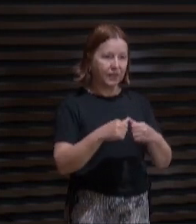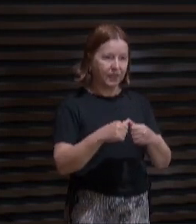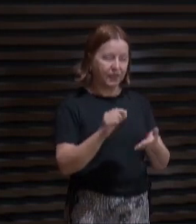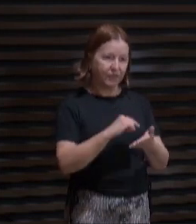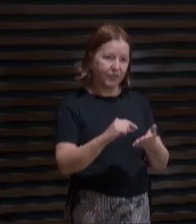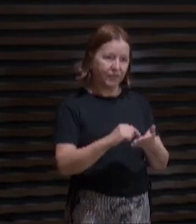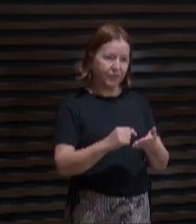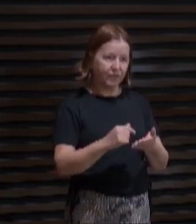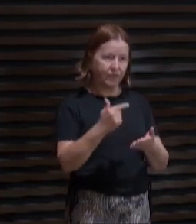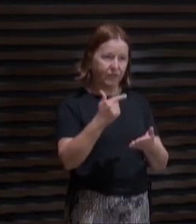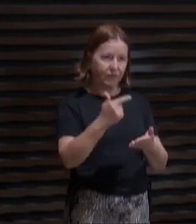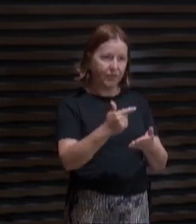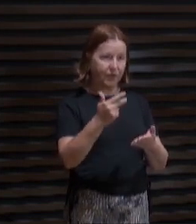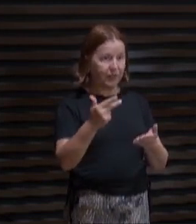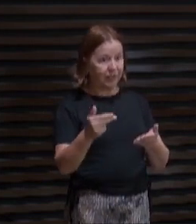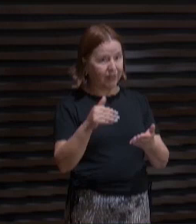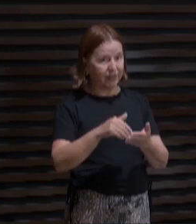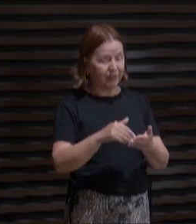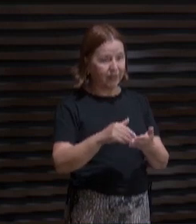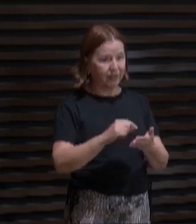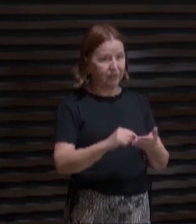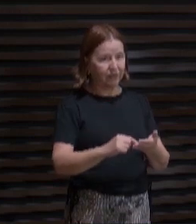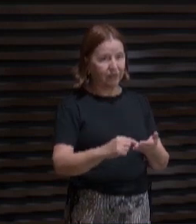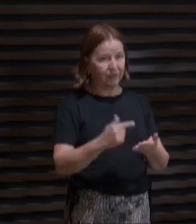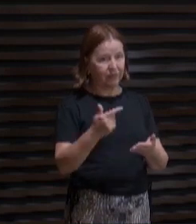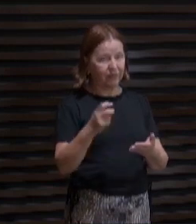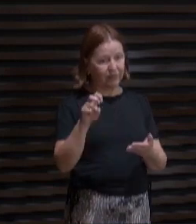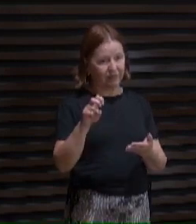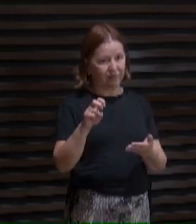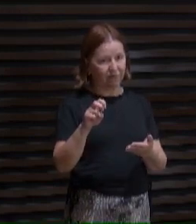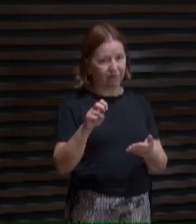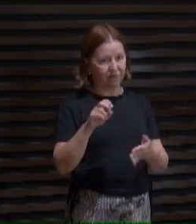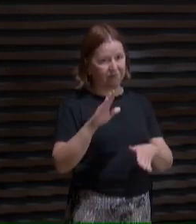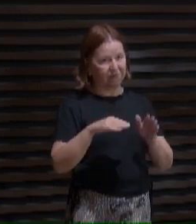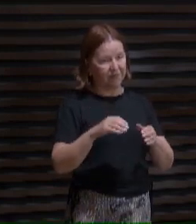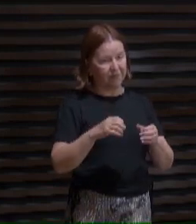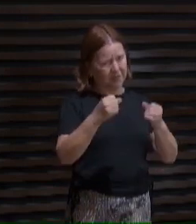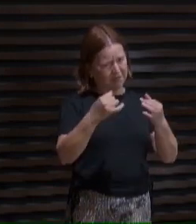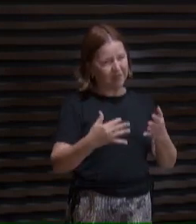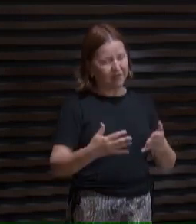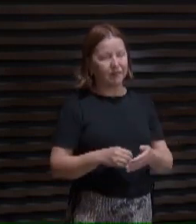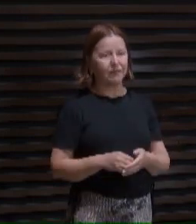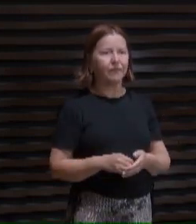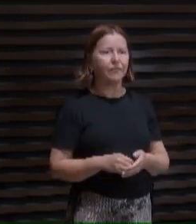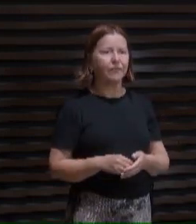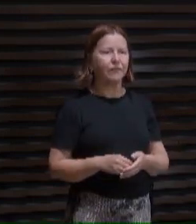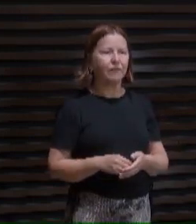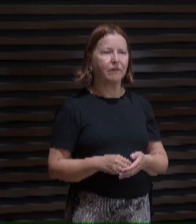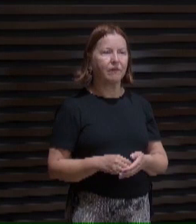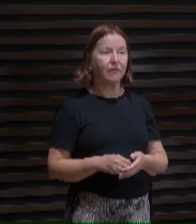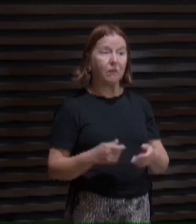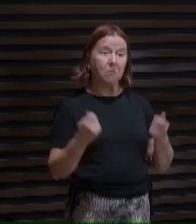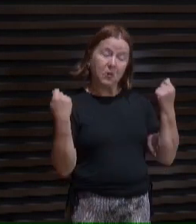de explicação. Quem são esses editores? Possivelmente os presbíteros da igreja